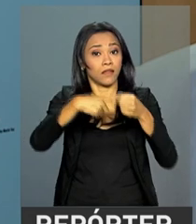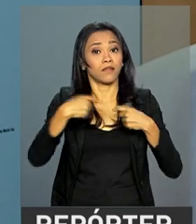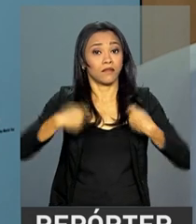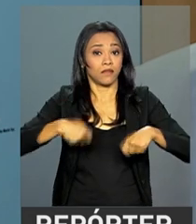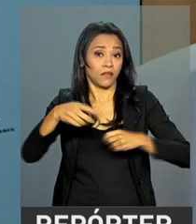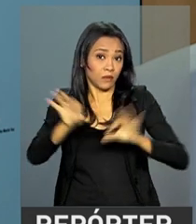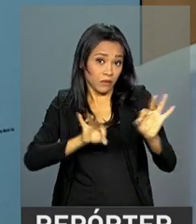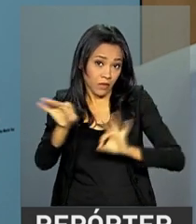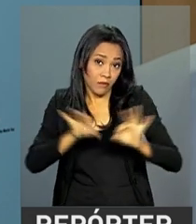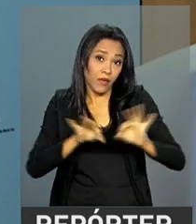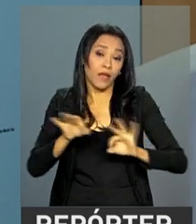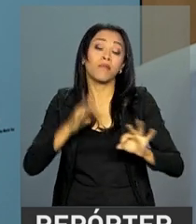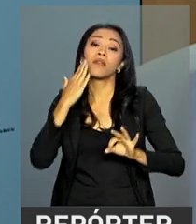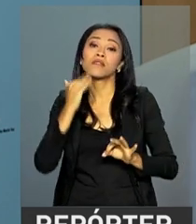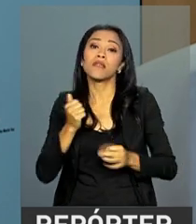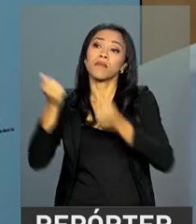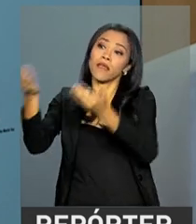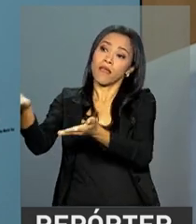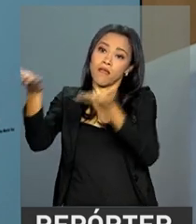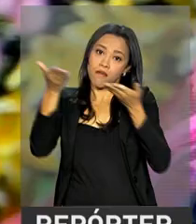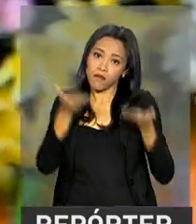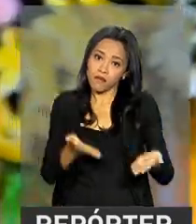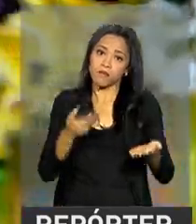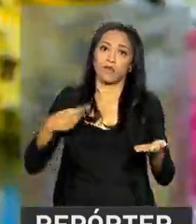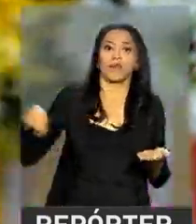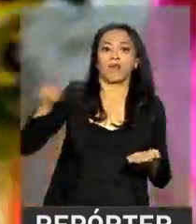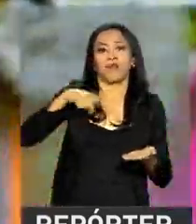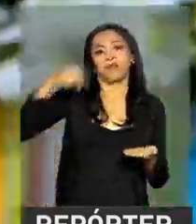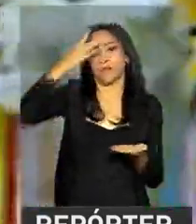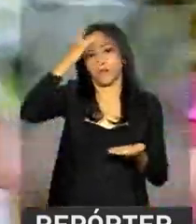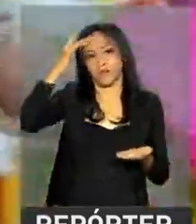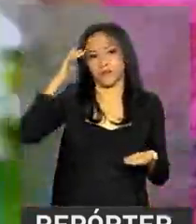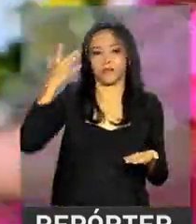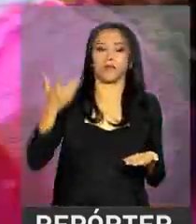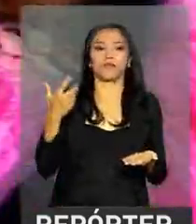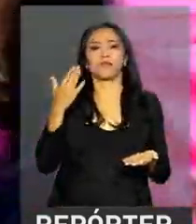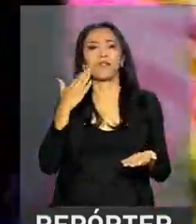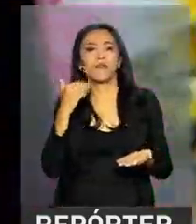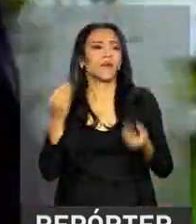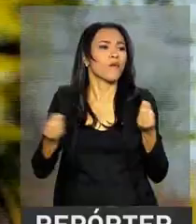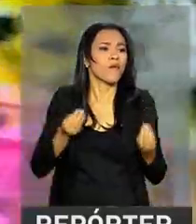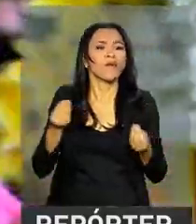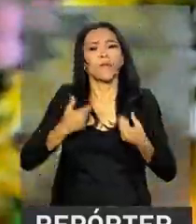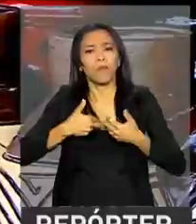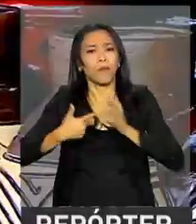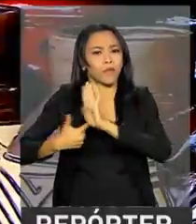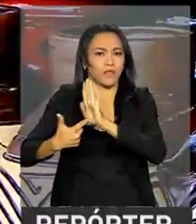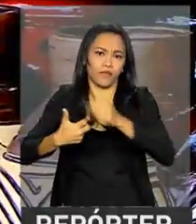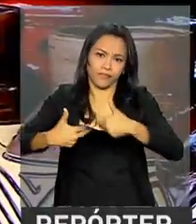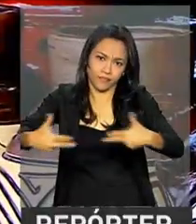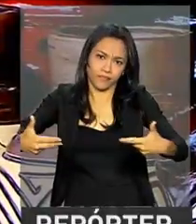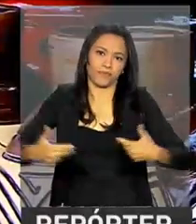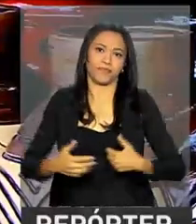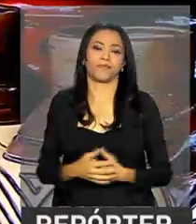receber esse turista de da forma mais é de ter atividades para todos os tipos de turistas